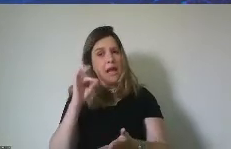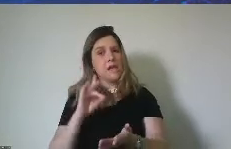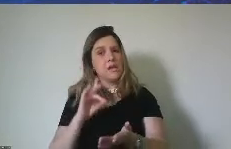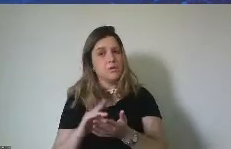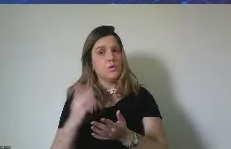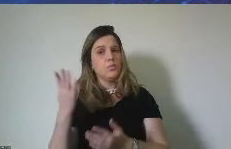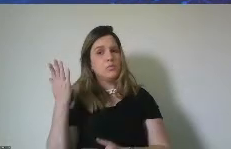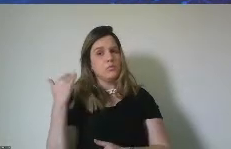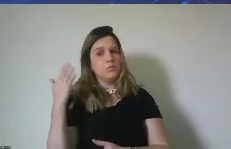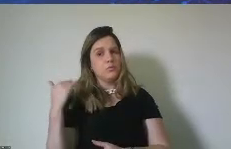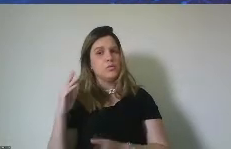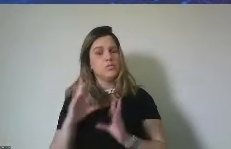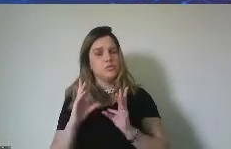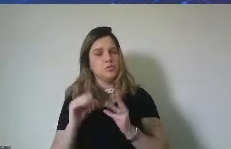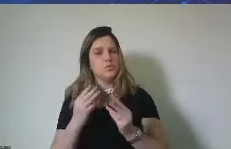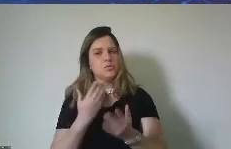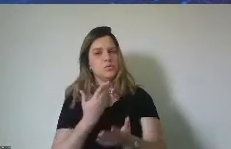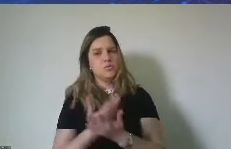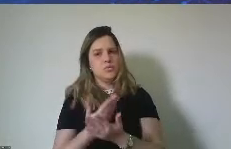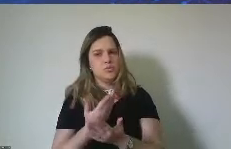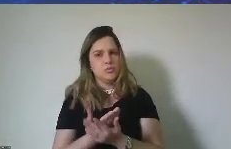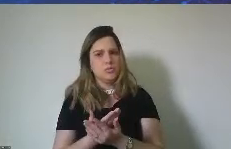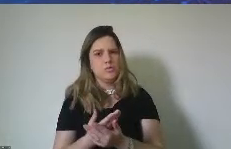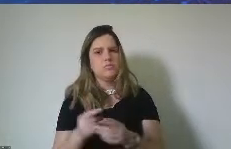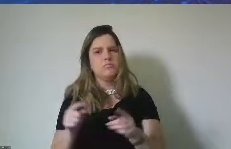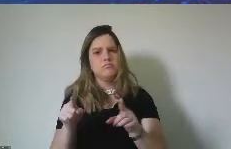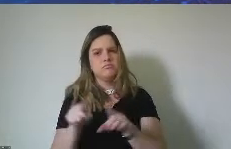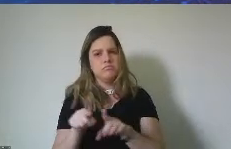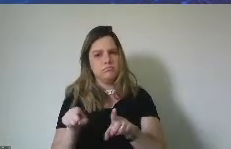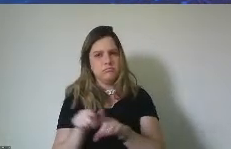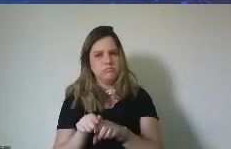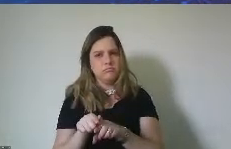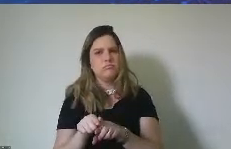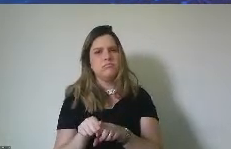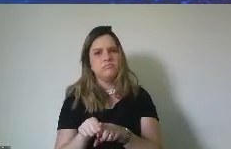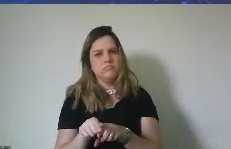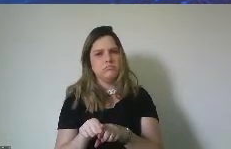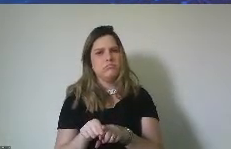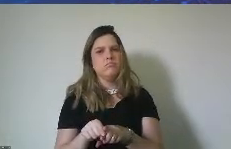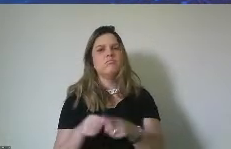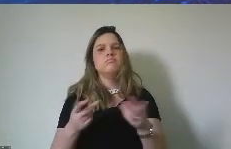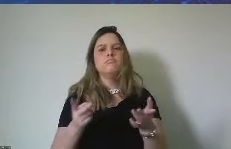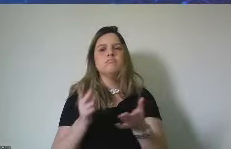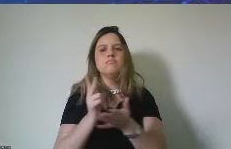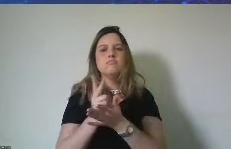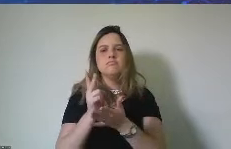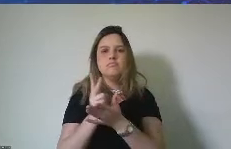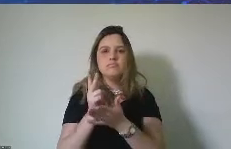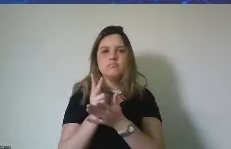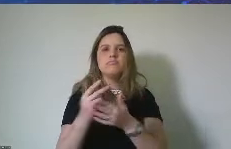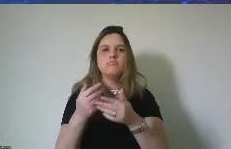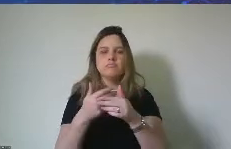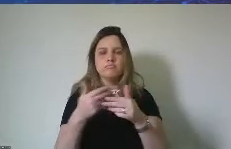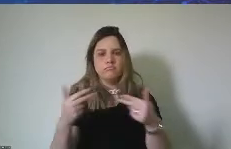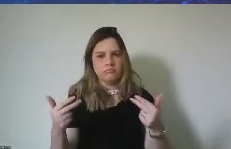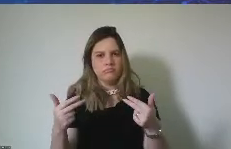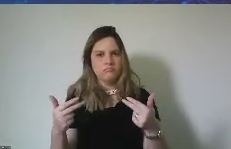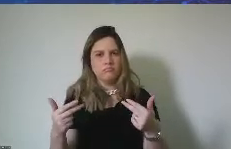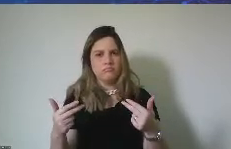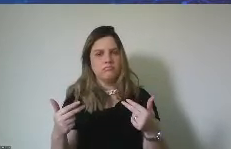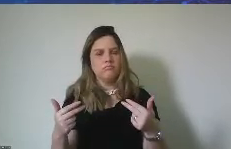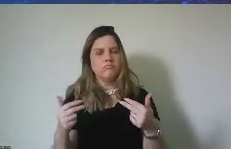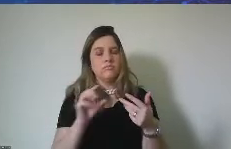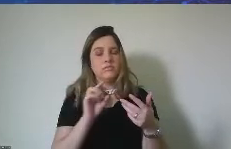estudo de Priston reflete no caso dos americanos para que os benefícios da geração distribuída eles sejam cada vez